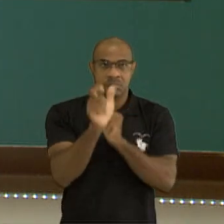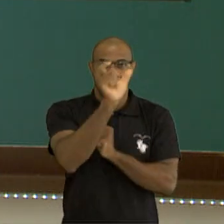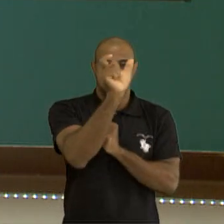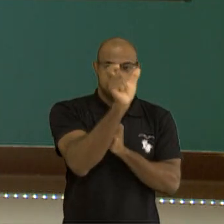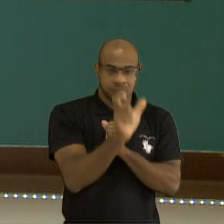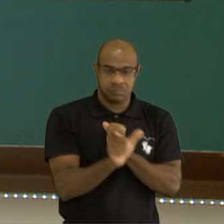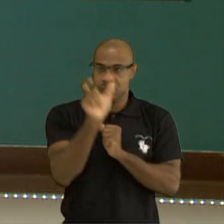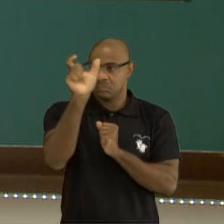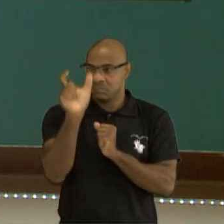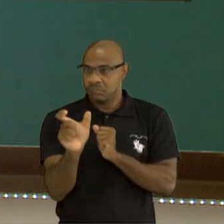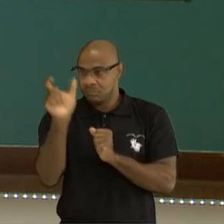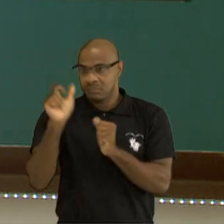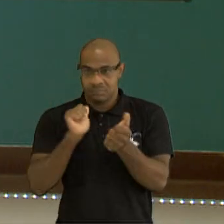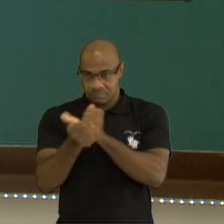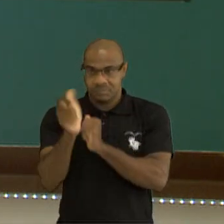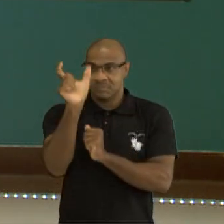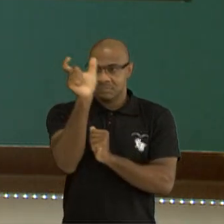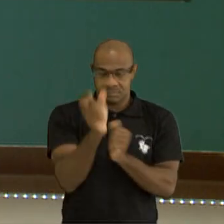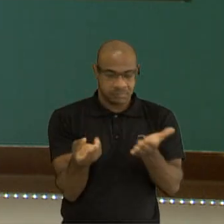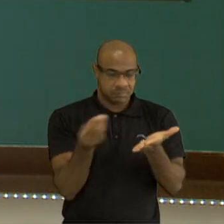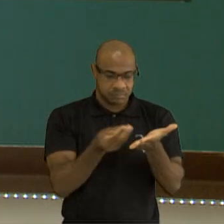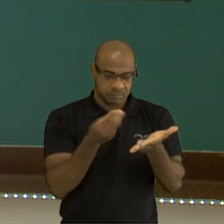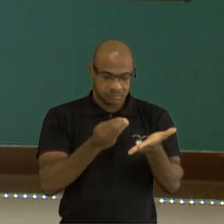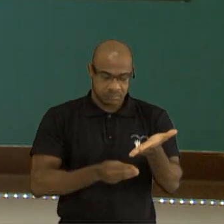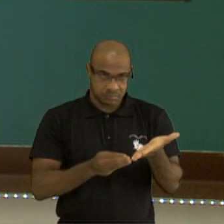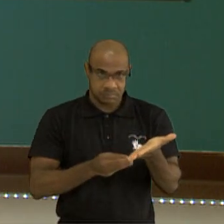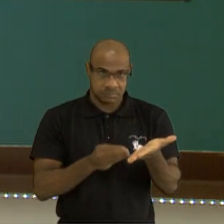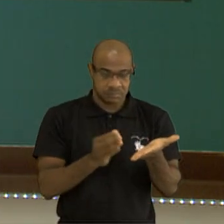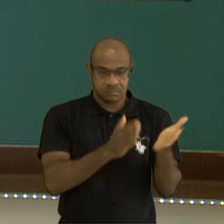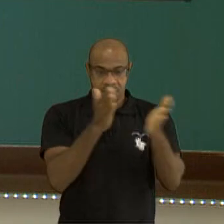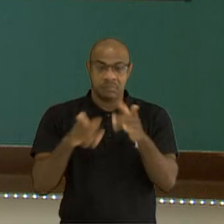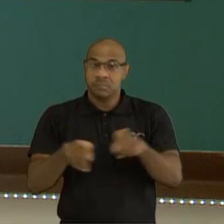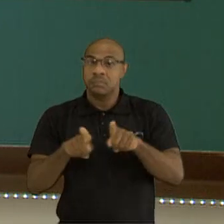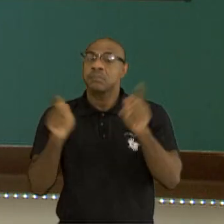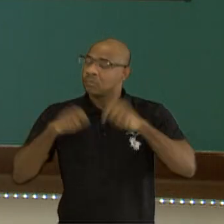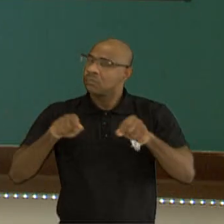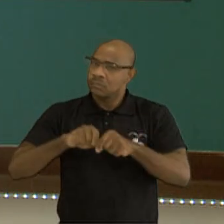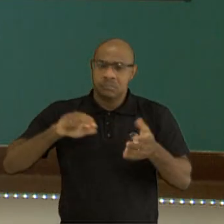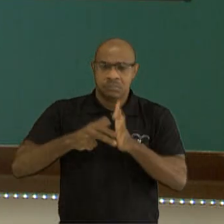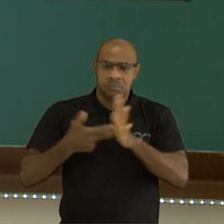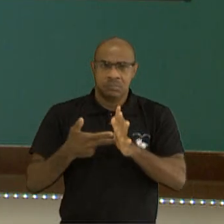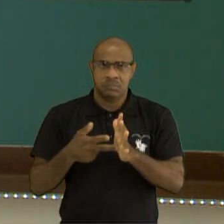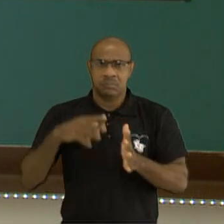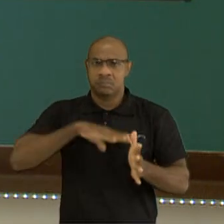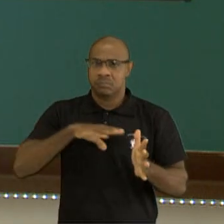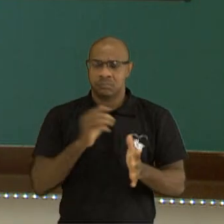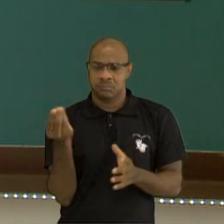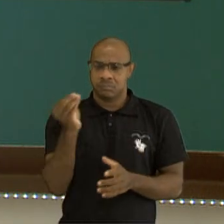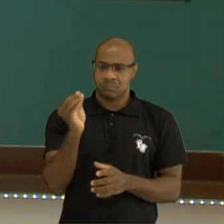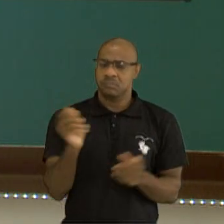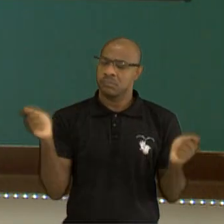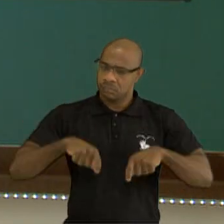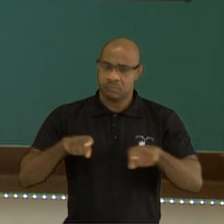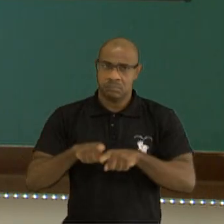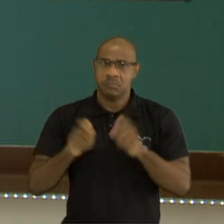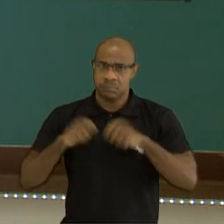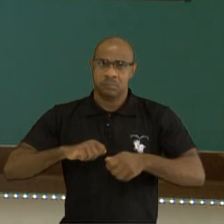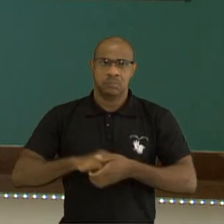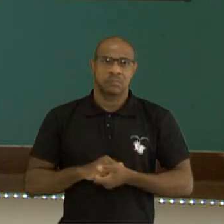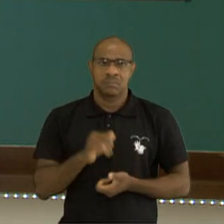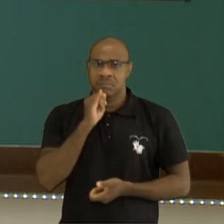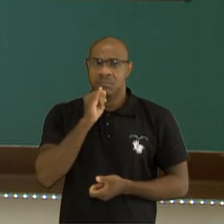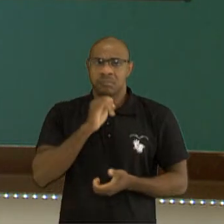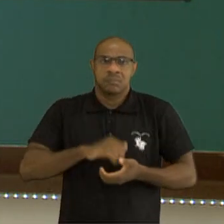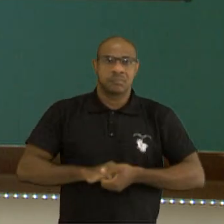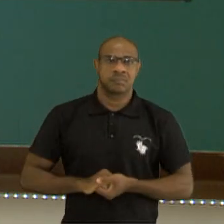Se você achar necessário, escreva em português também o significado, porque alguns são muito óbvios, como basketball, por exemplo,